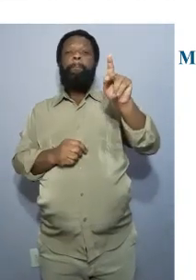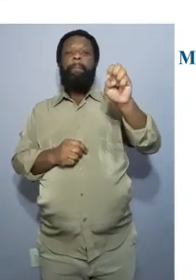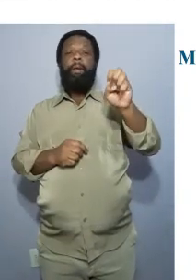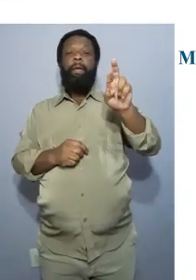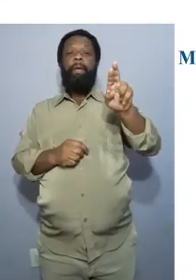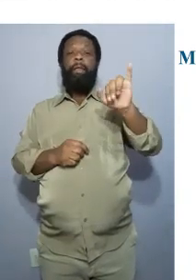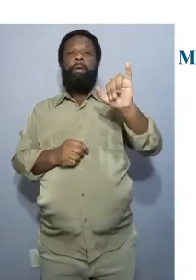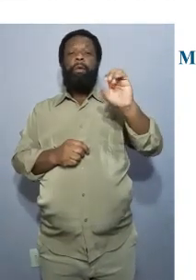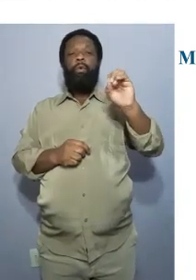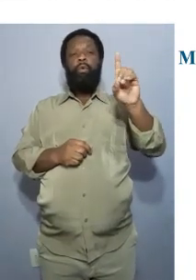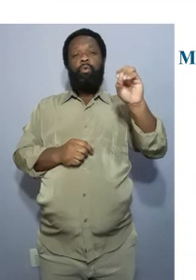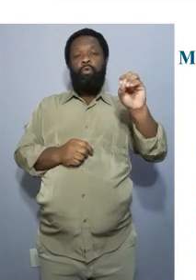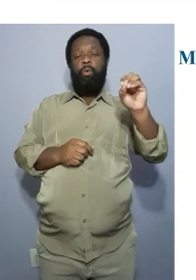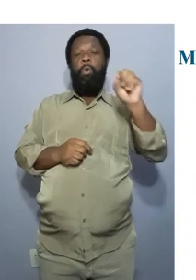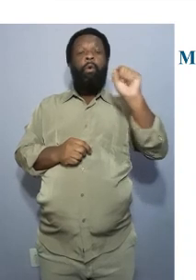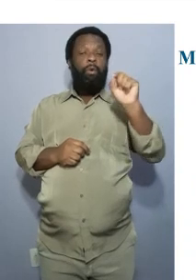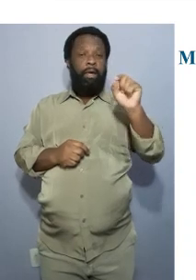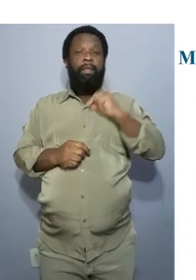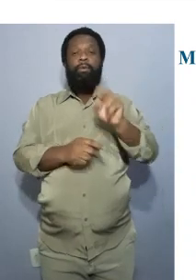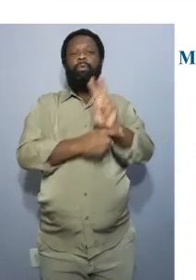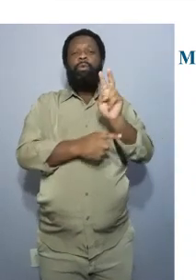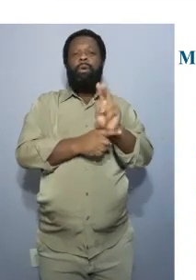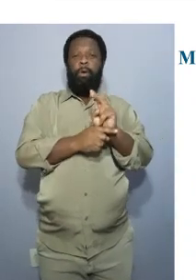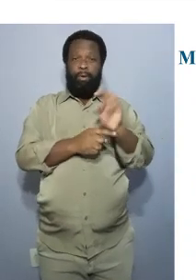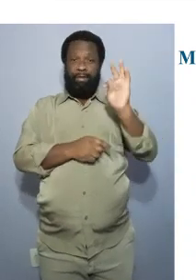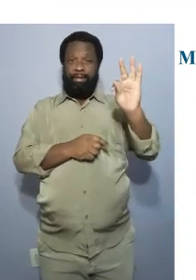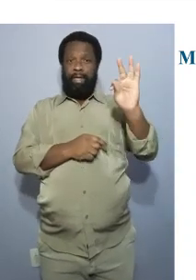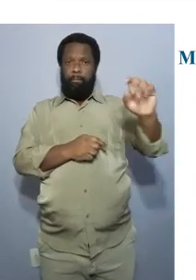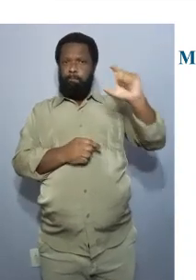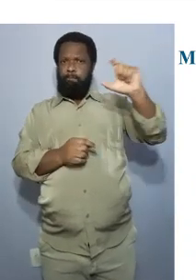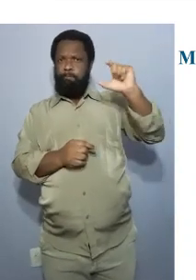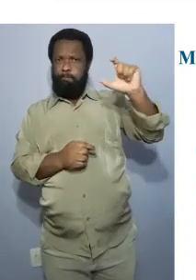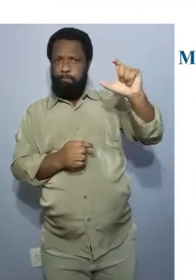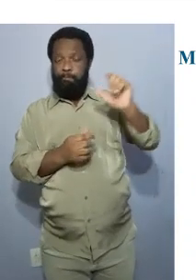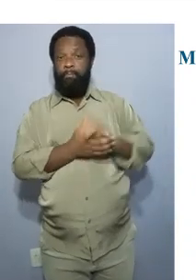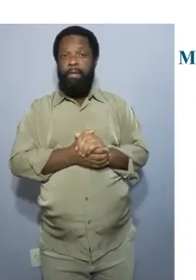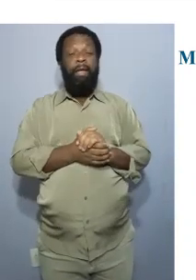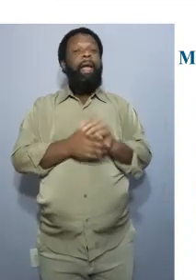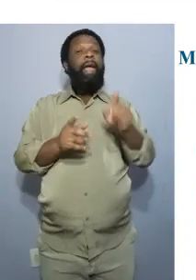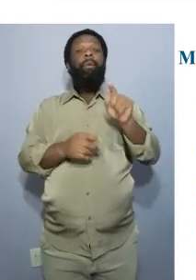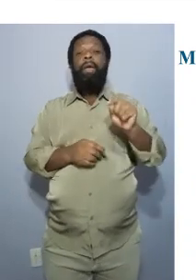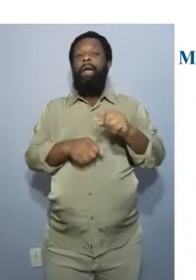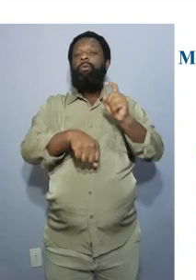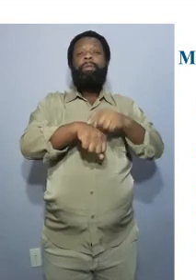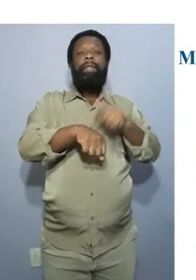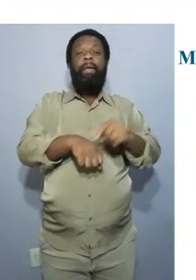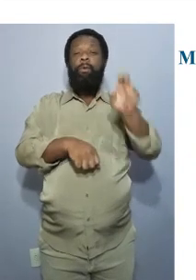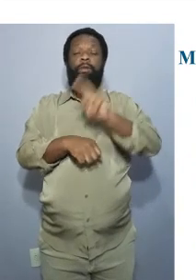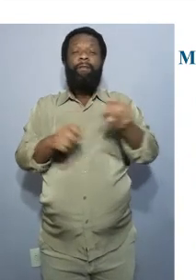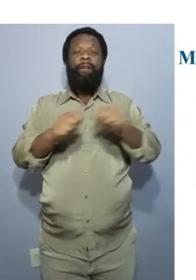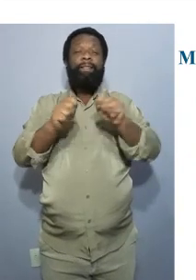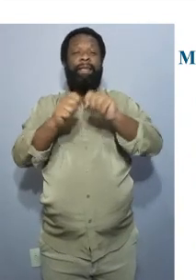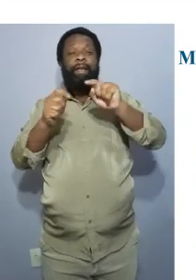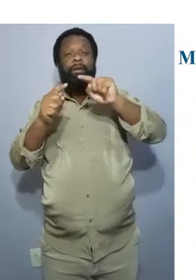período, é uma coisa bem intuitiva para a gente, vai ser representado pela letra T maiúscula, né? E é o tempo gasto para